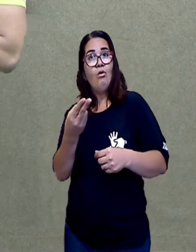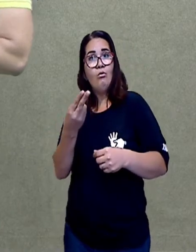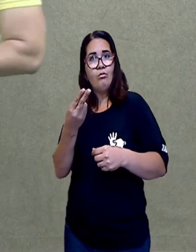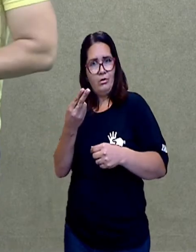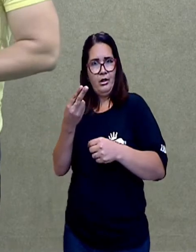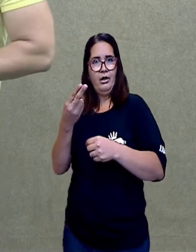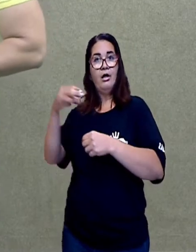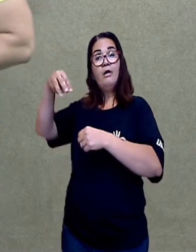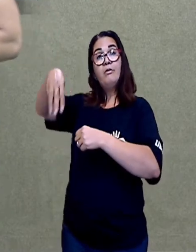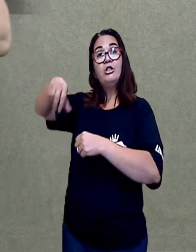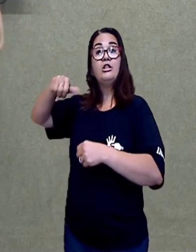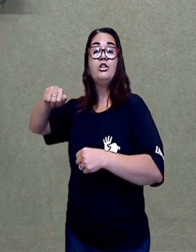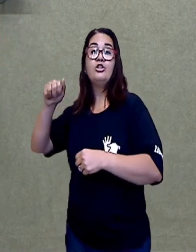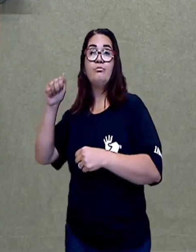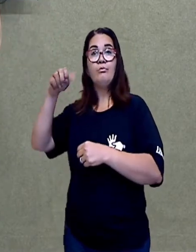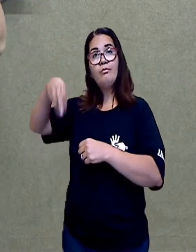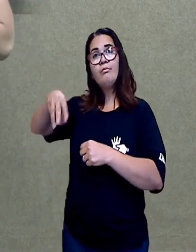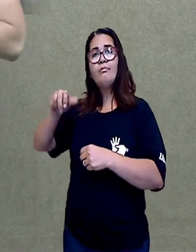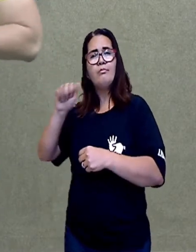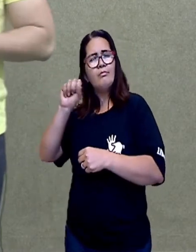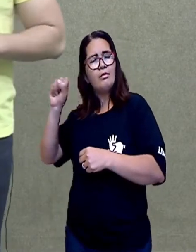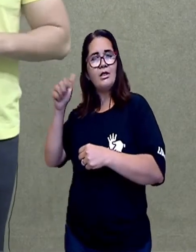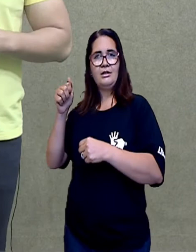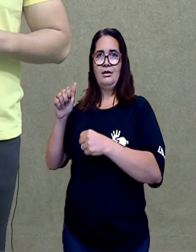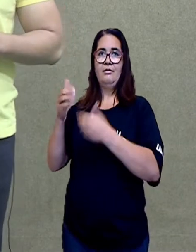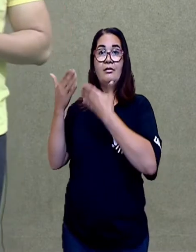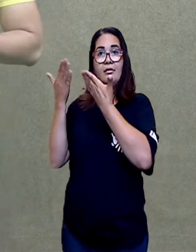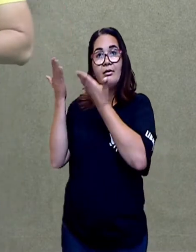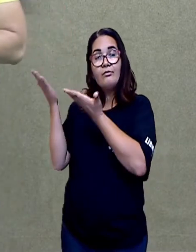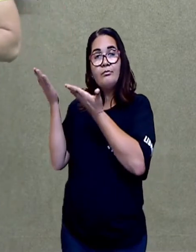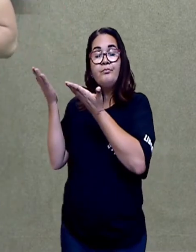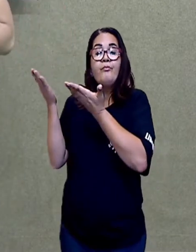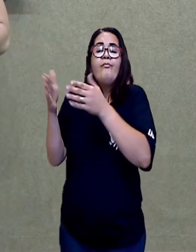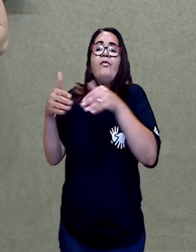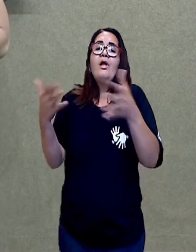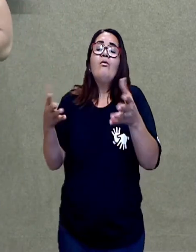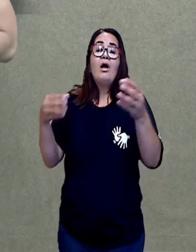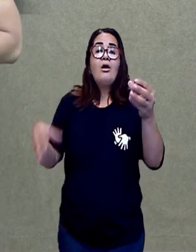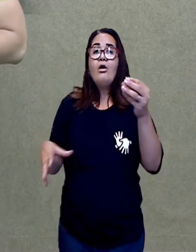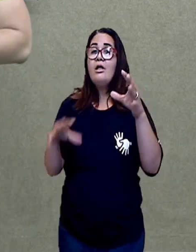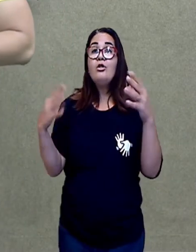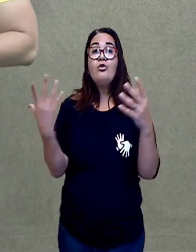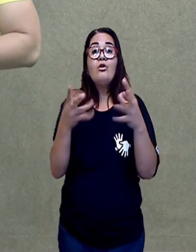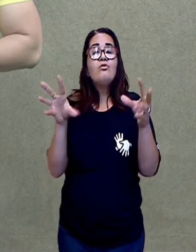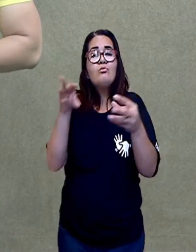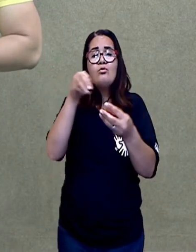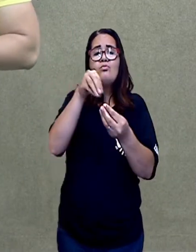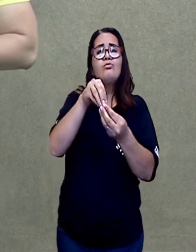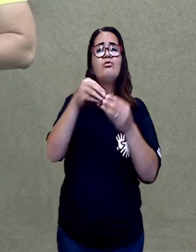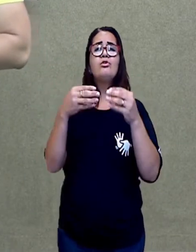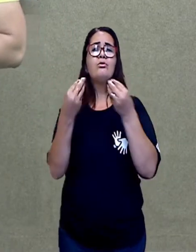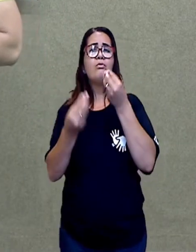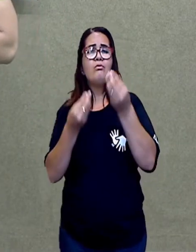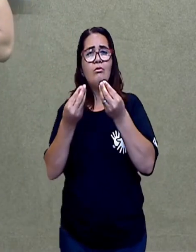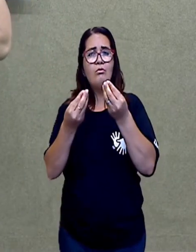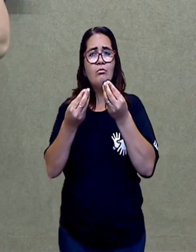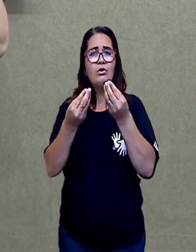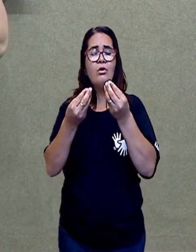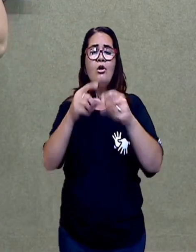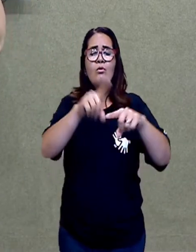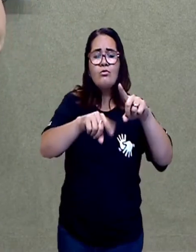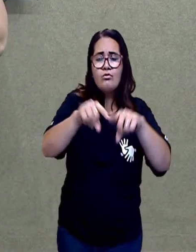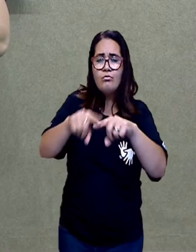massa. Então, verificando esses produtos, nós concluímos essa ideia de que temos elementos que são medidos em